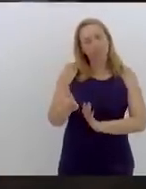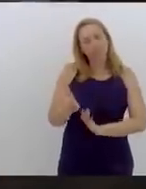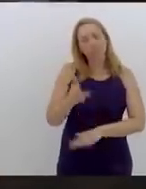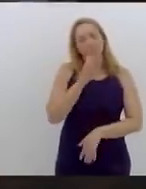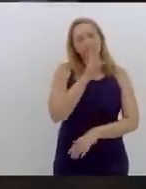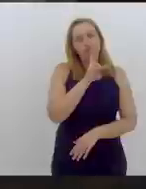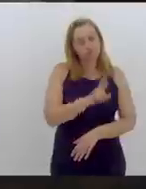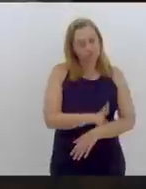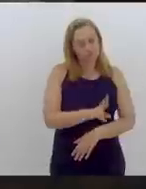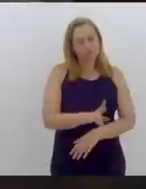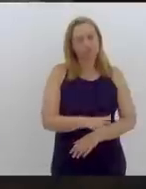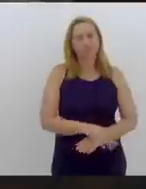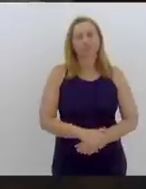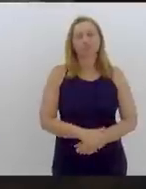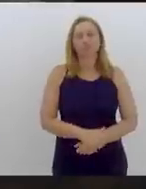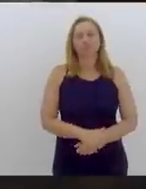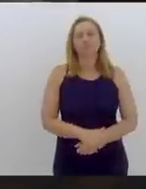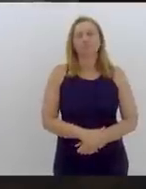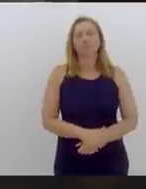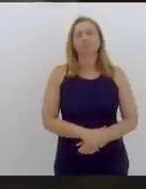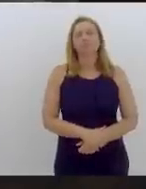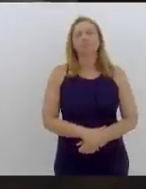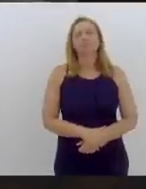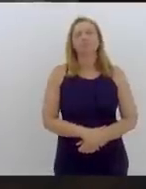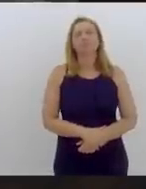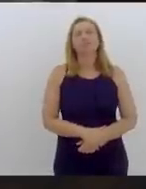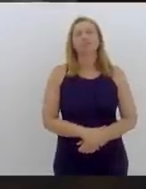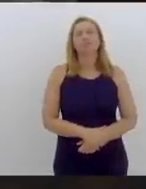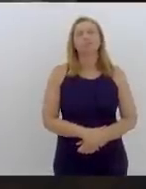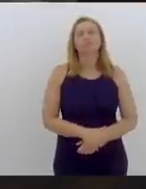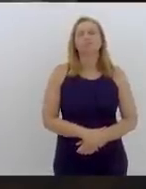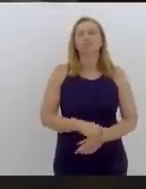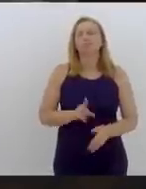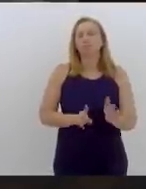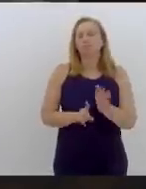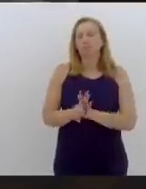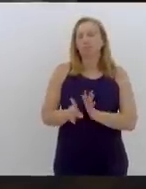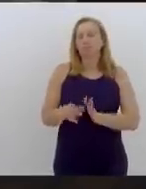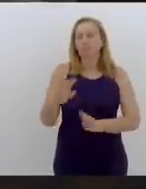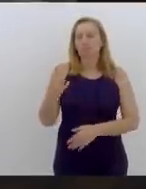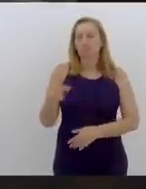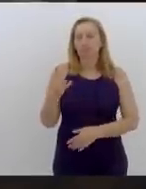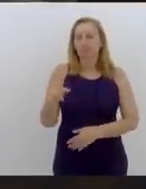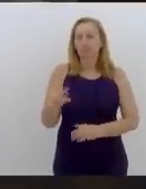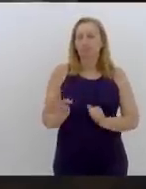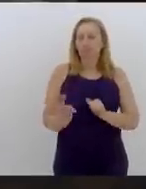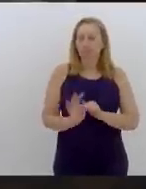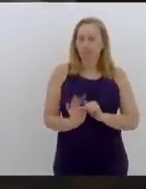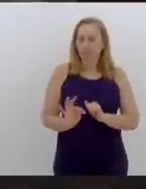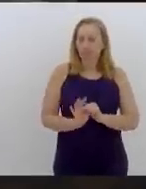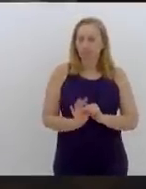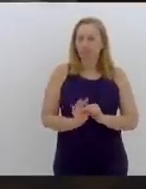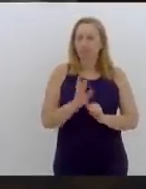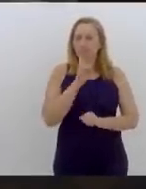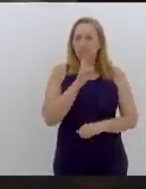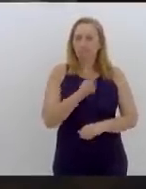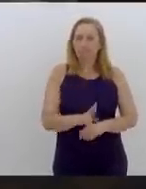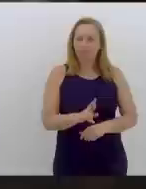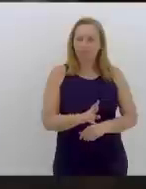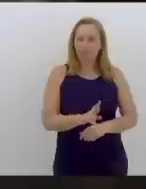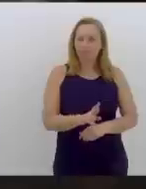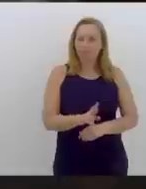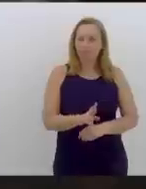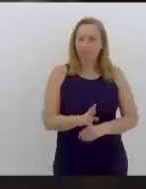é minha a minha vez aqui de falar então esse questionamento que você fez Tecnicamente vai ser respondido através